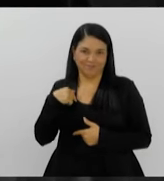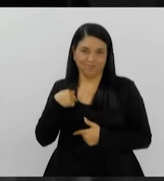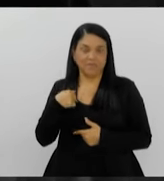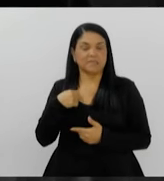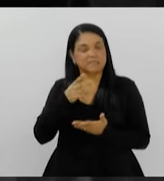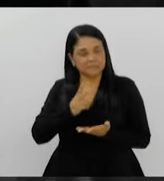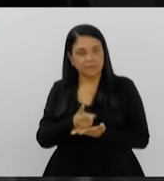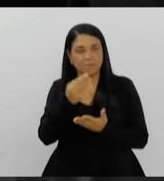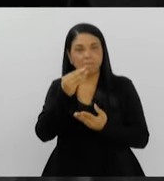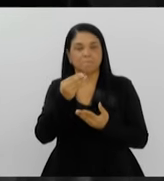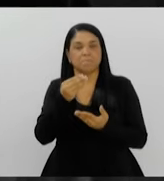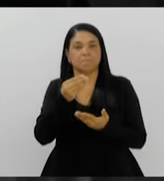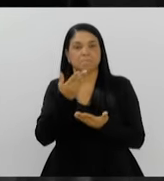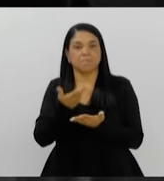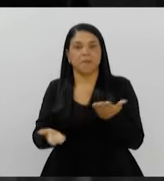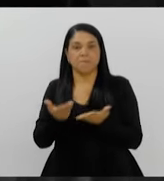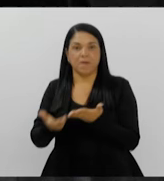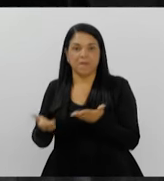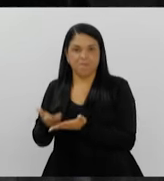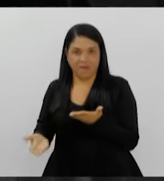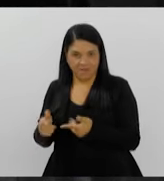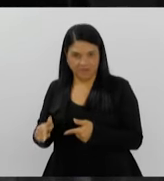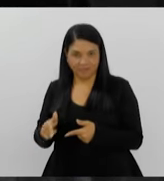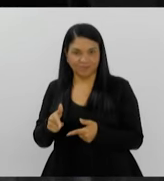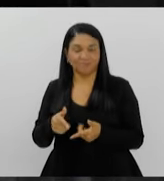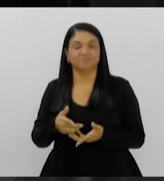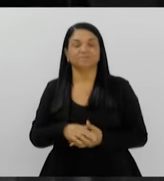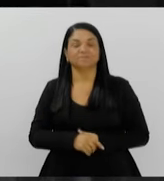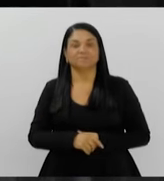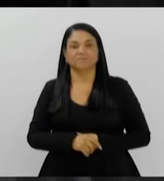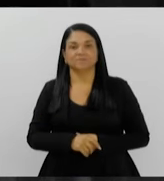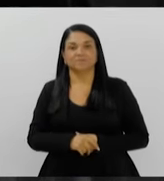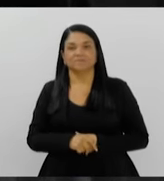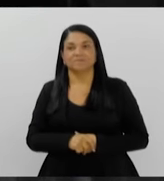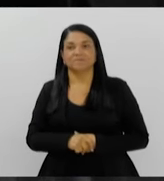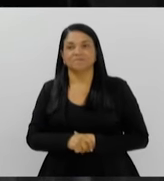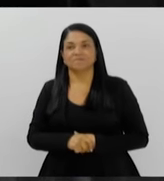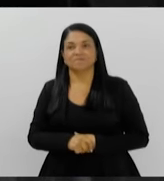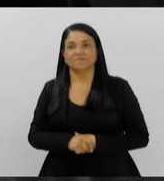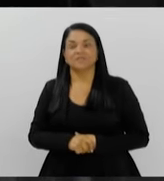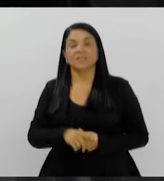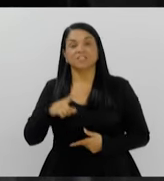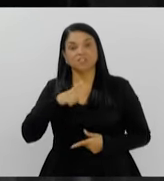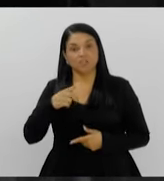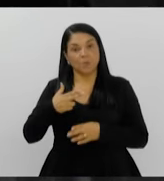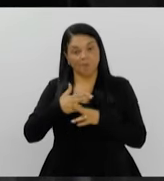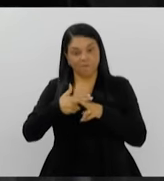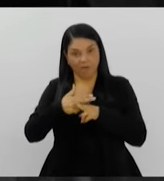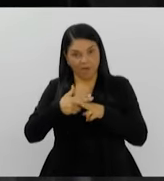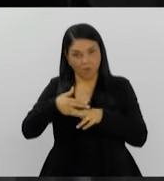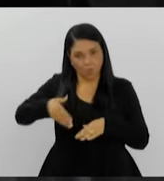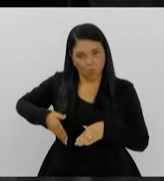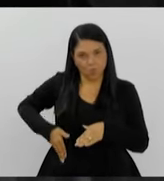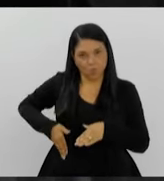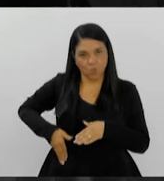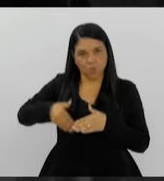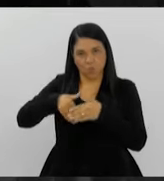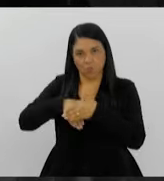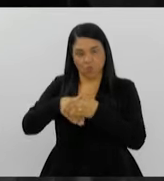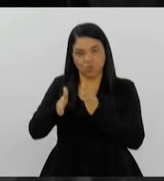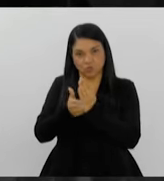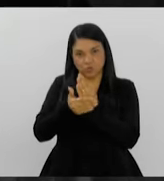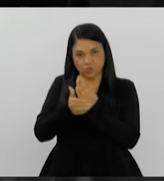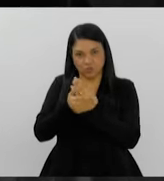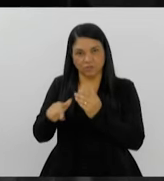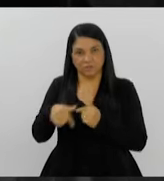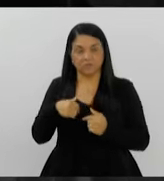eleições mesmo tentando se promover dessa forma que ele tava com uma faca e as pessoas falaram para mim Cuidado que ele está